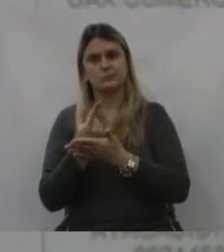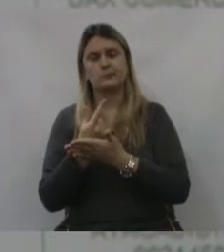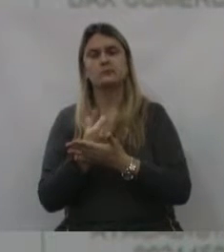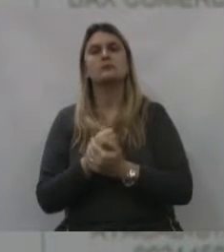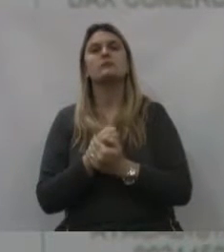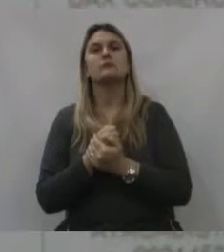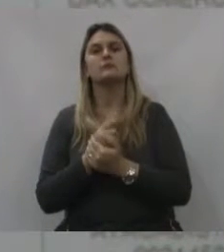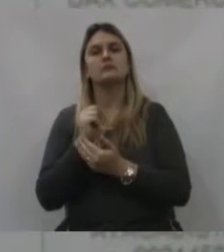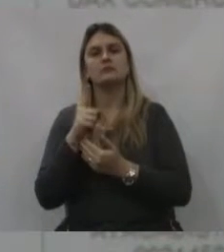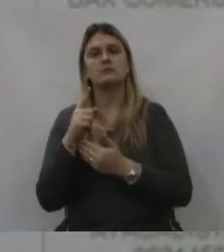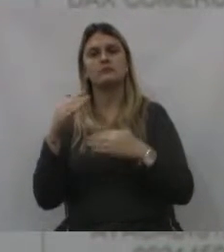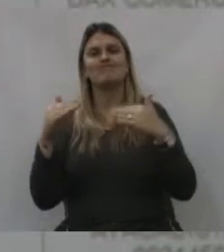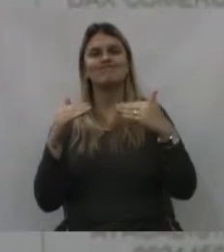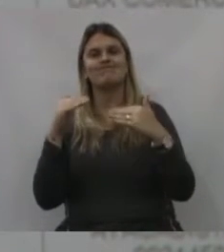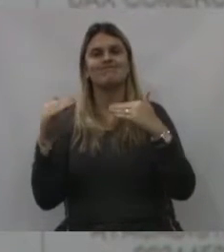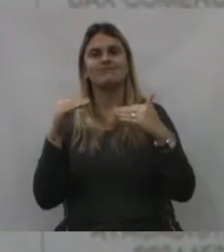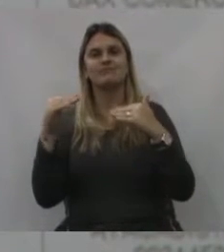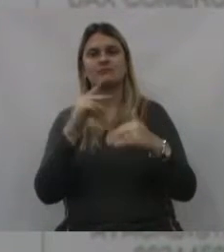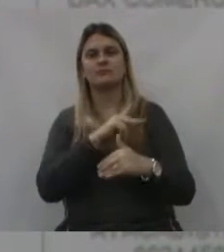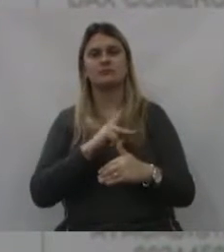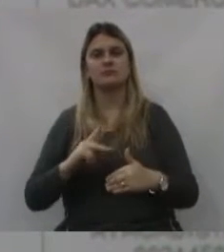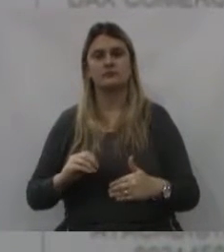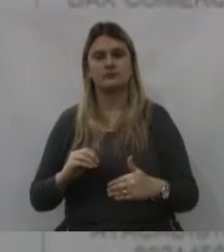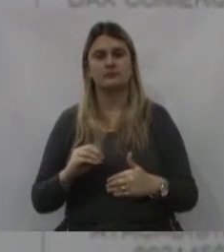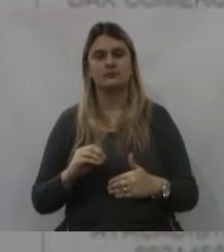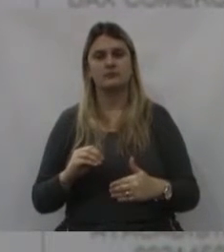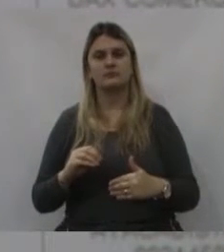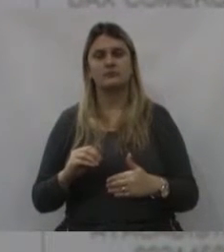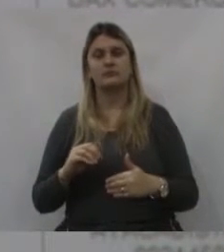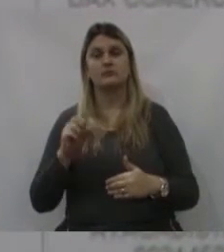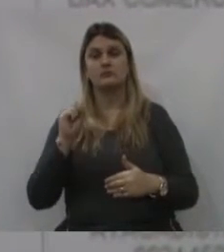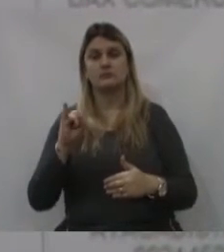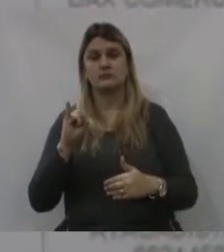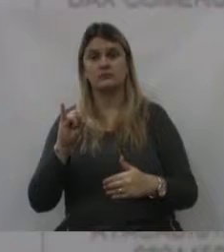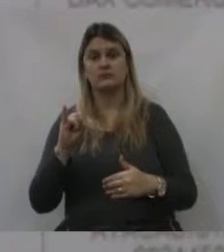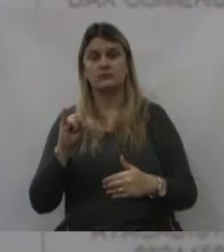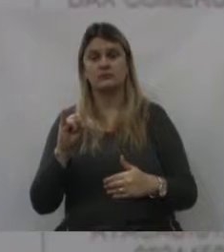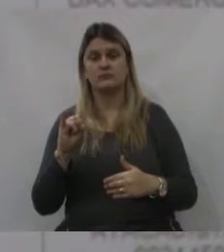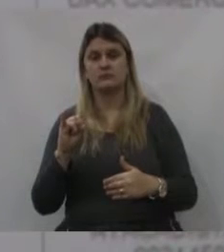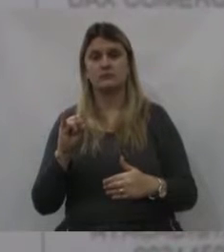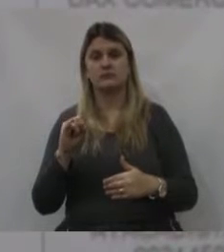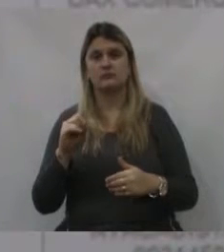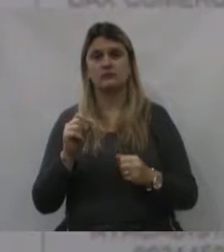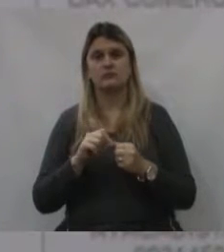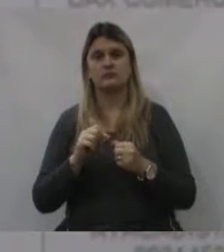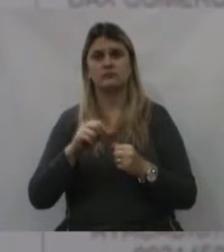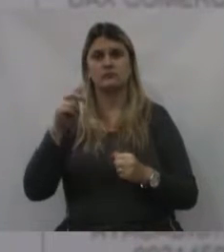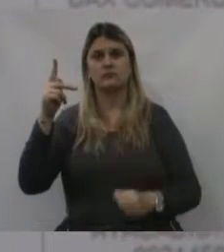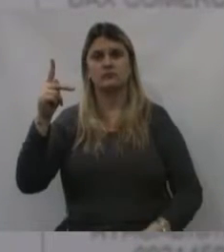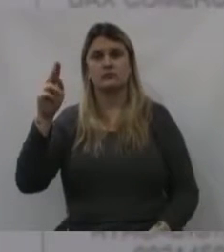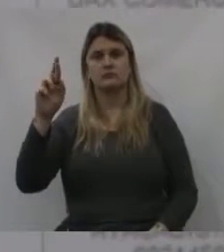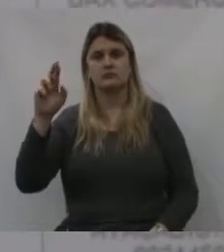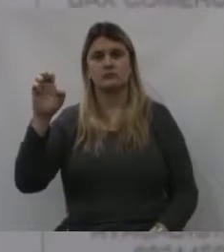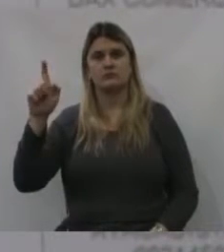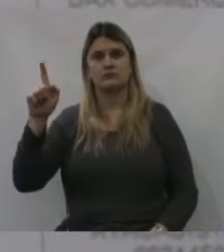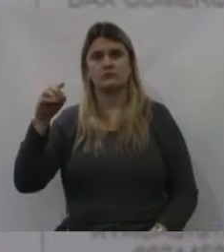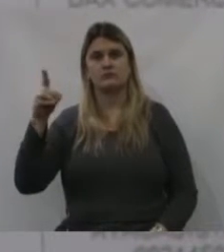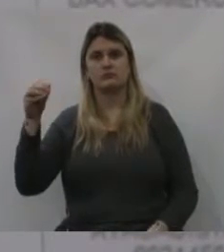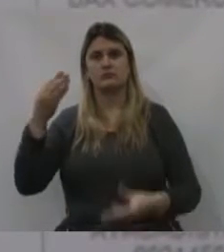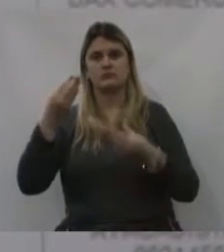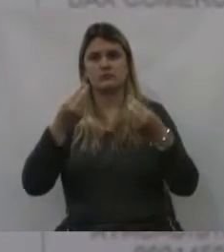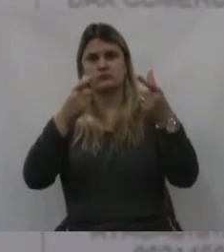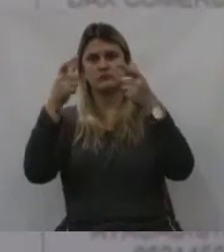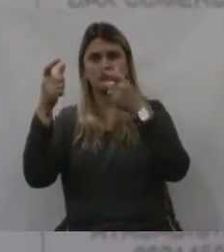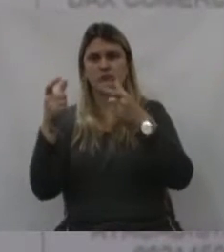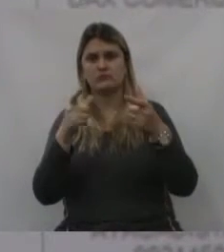foi uma concorrência pública, né, e foi, se não me engano, foi um pregão que então entrou